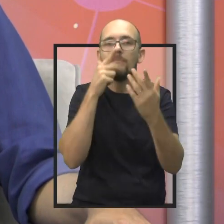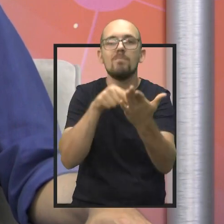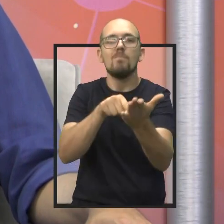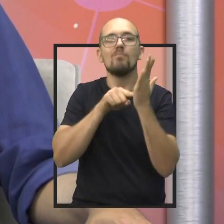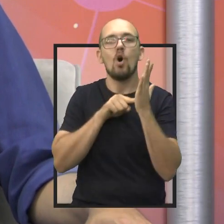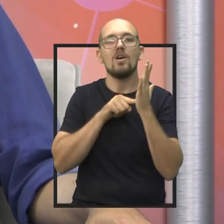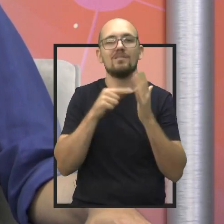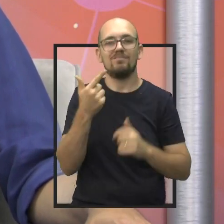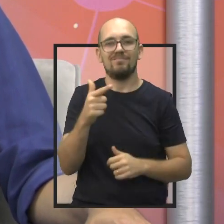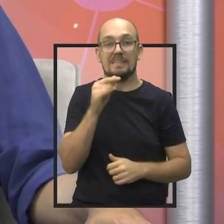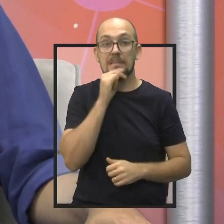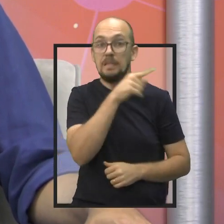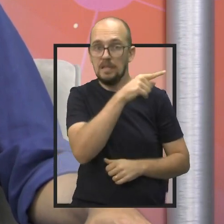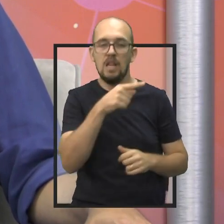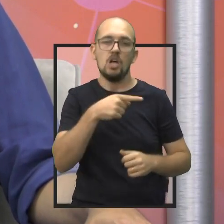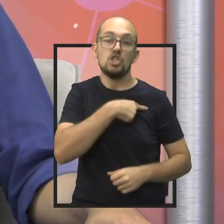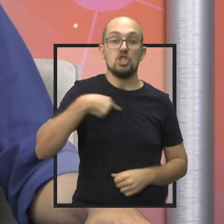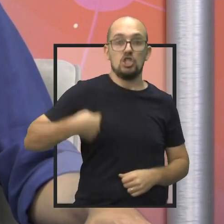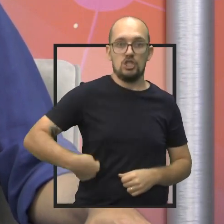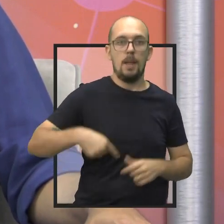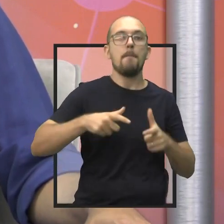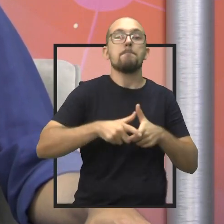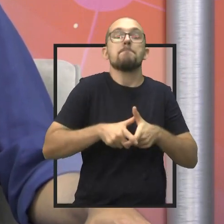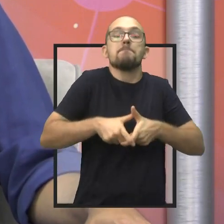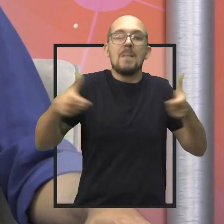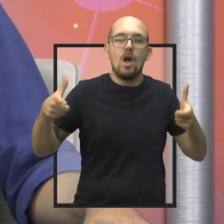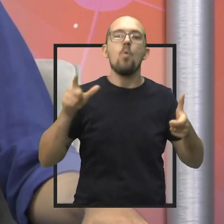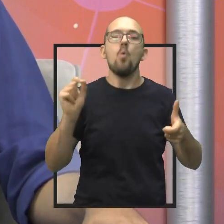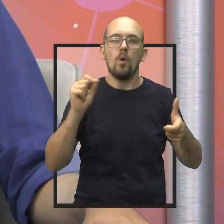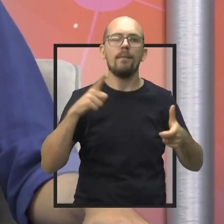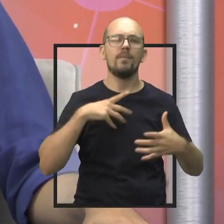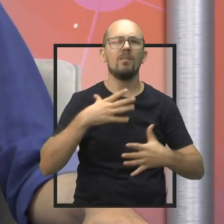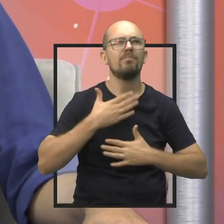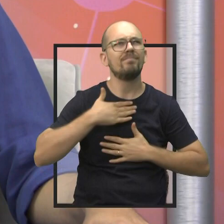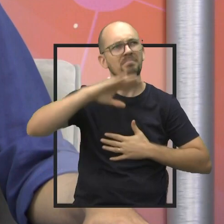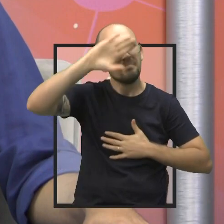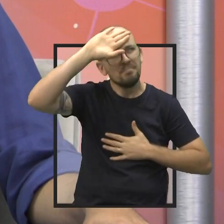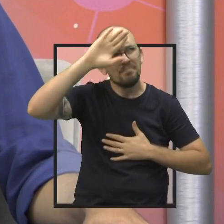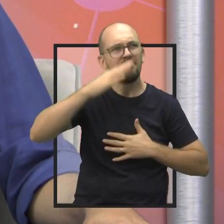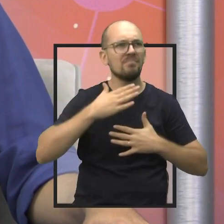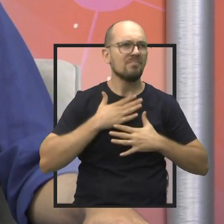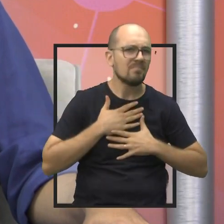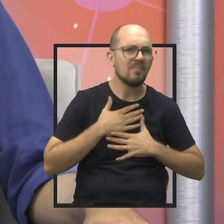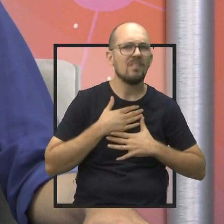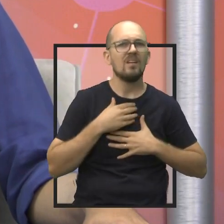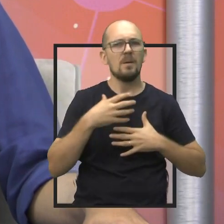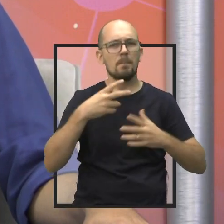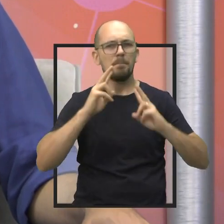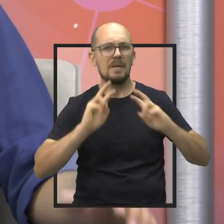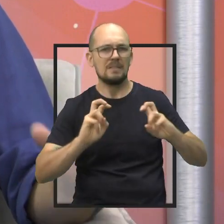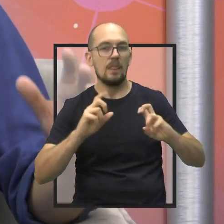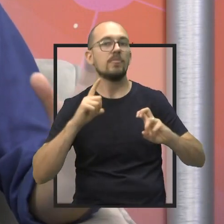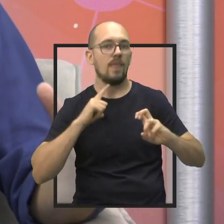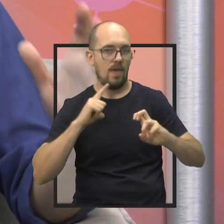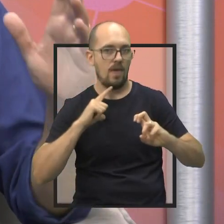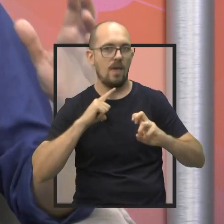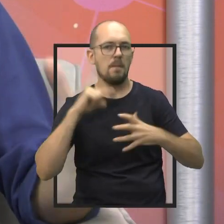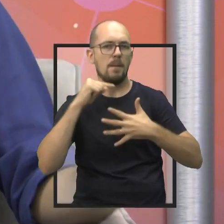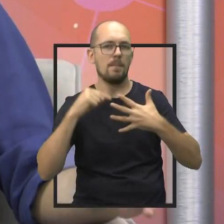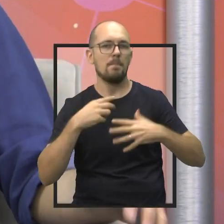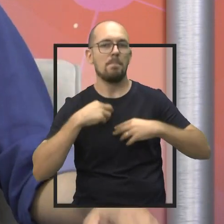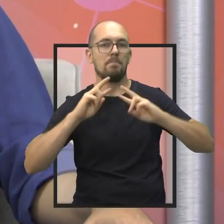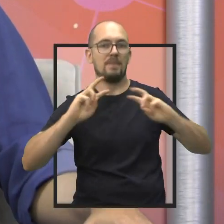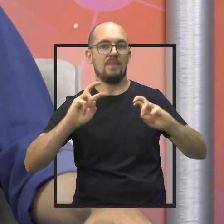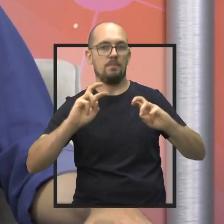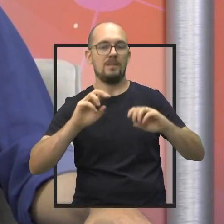desses casos são casos sintomáticos. Então, deve haver um número excessivo de casos assintomáticos, o que isso vai representar uma